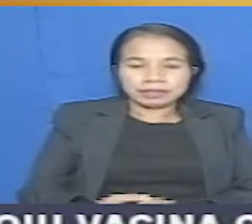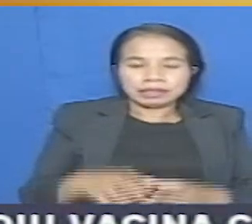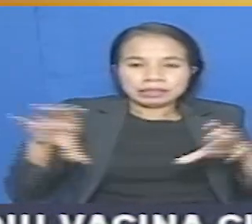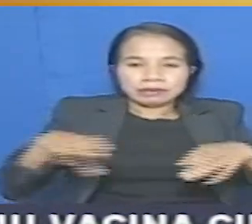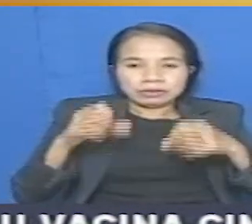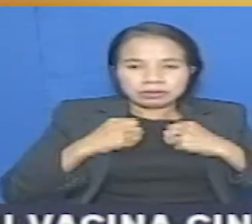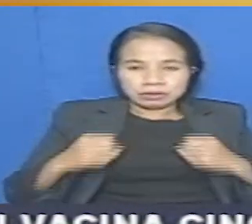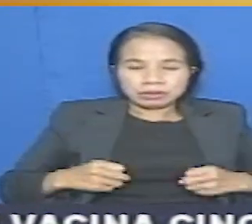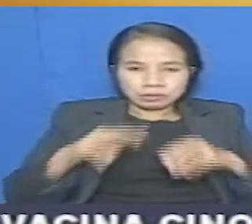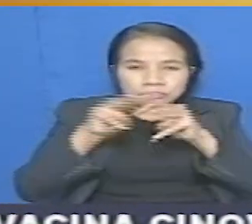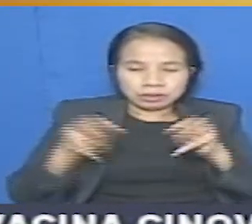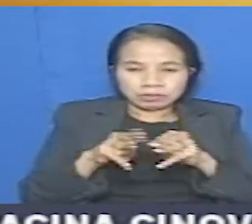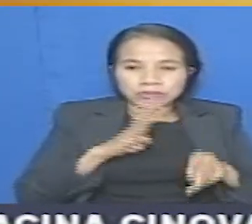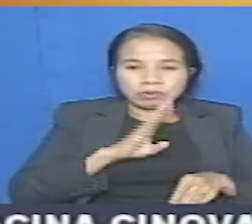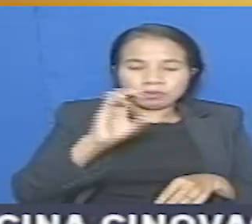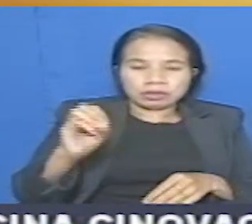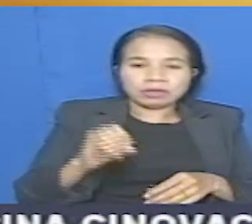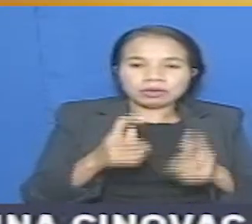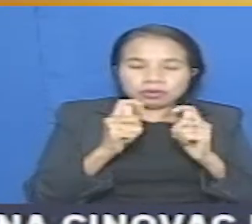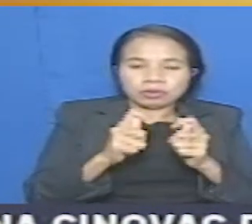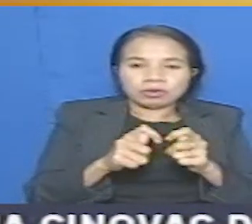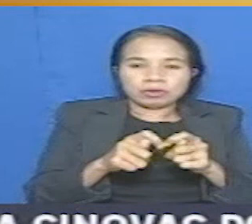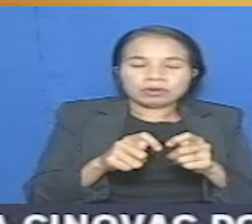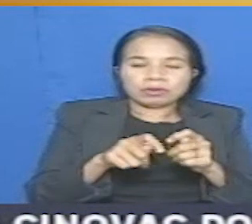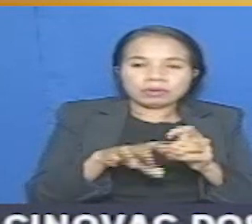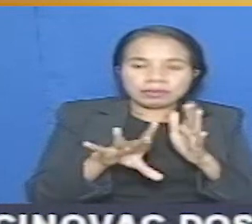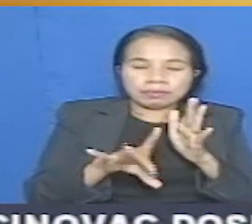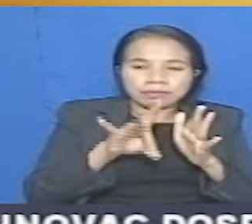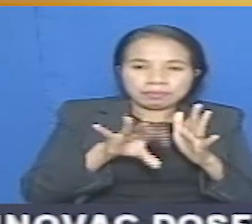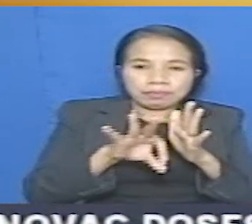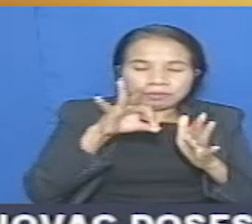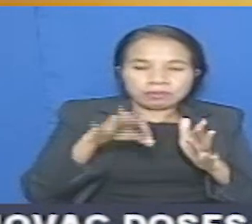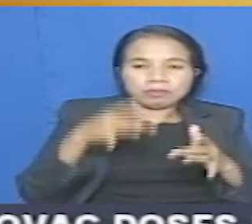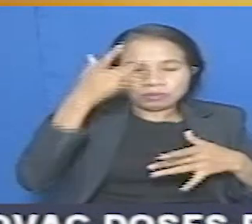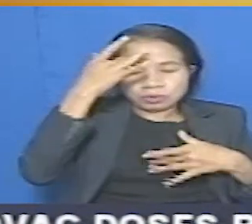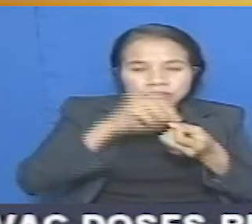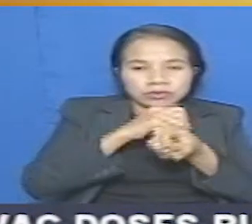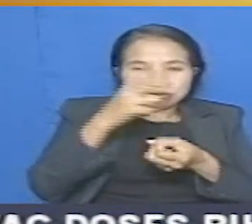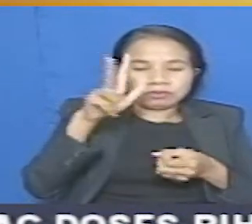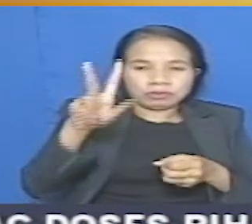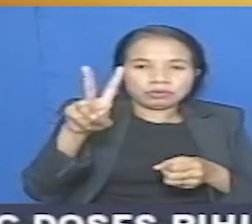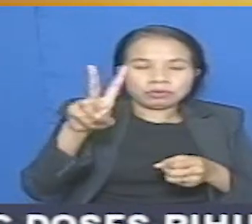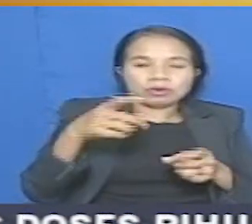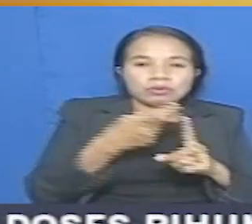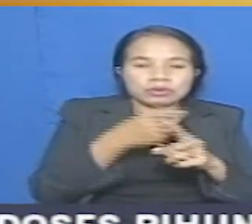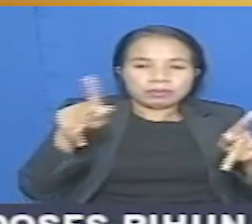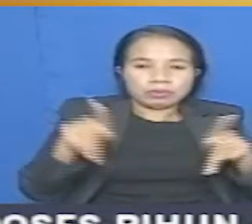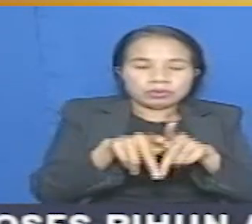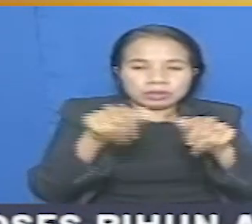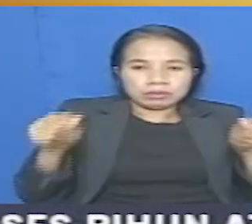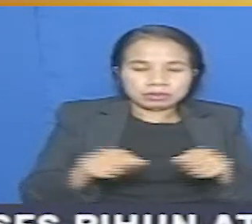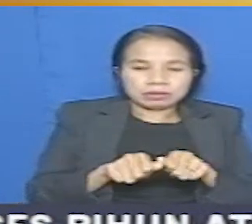Serviço de Saúde do município Bobonaru detecta paciente positivo COVID-19 na Ingrua, Rússia posto administrativo